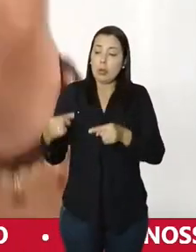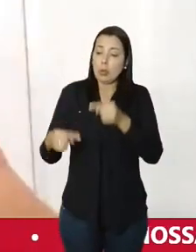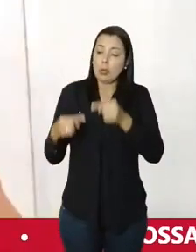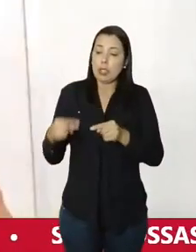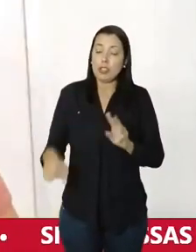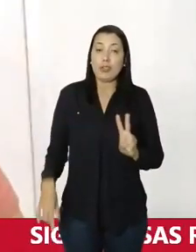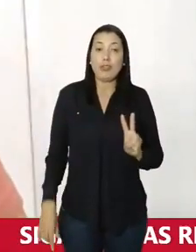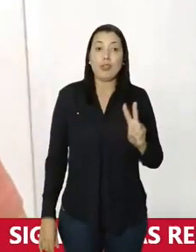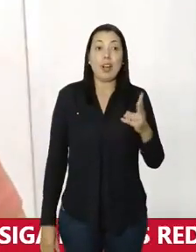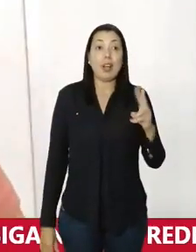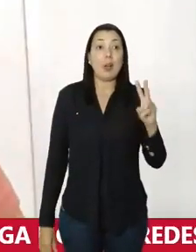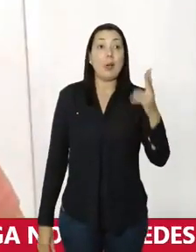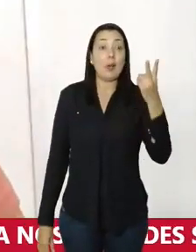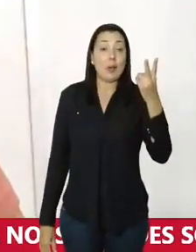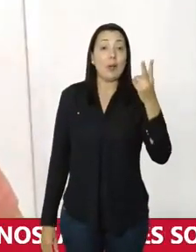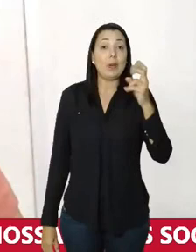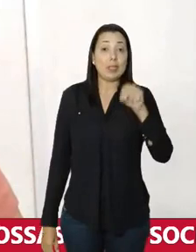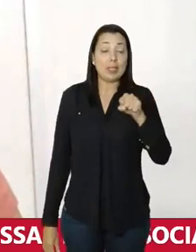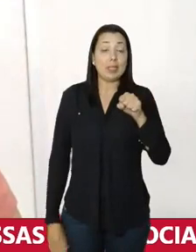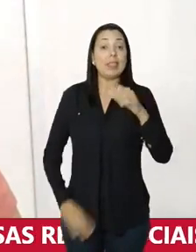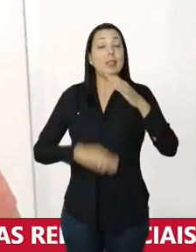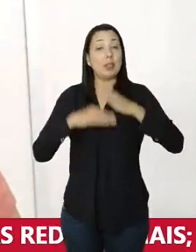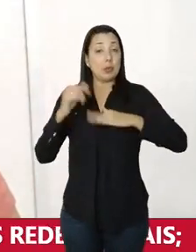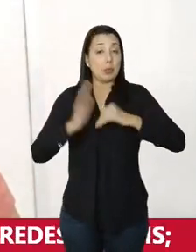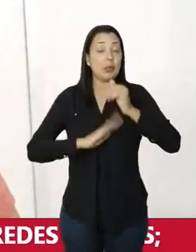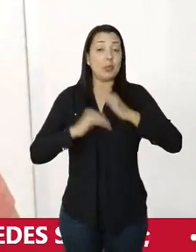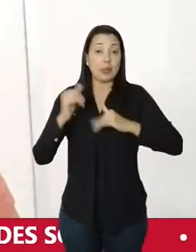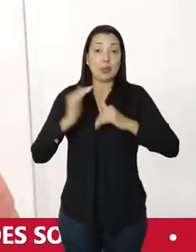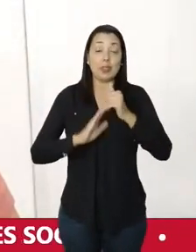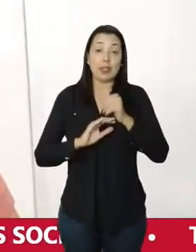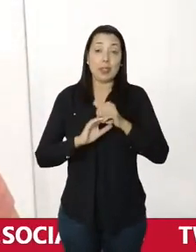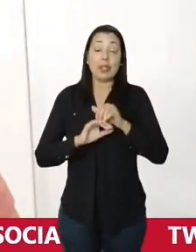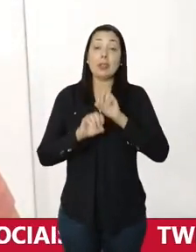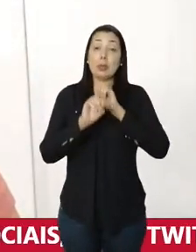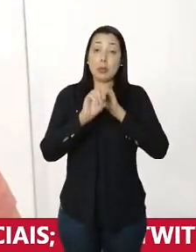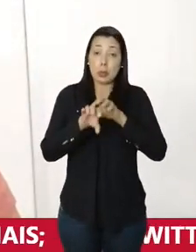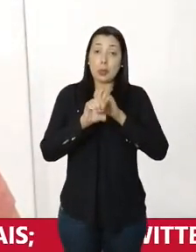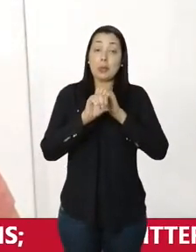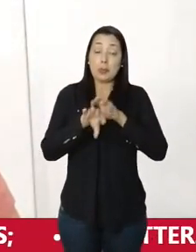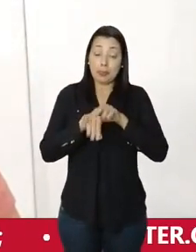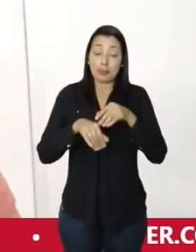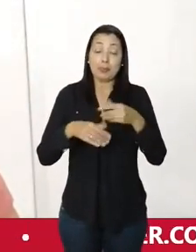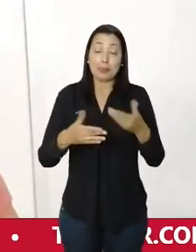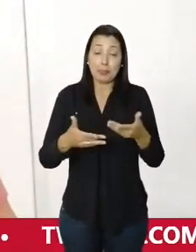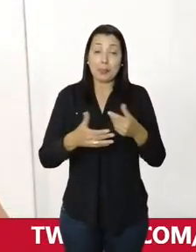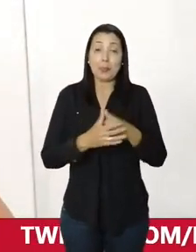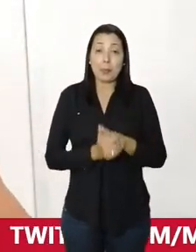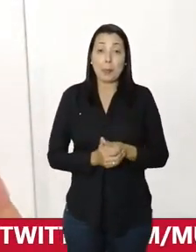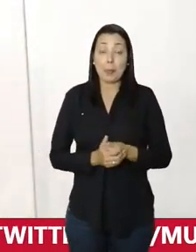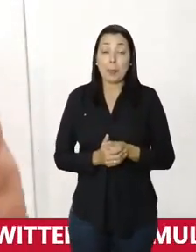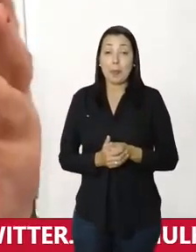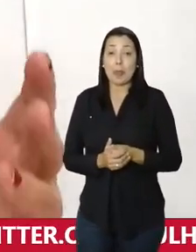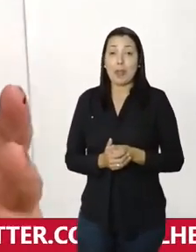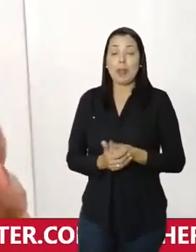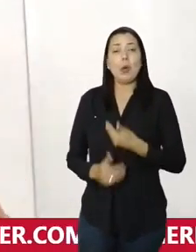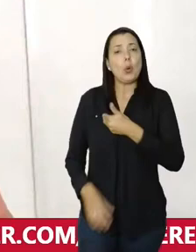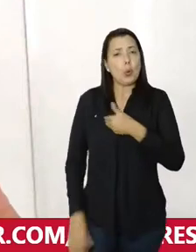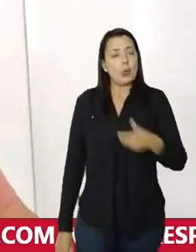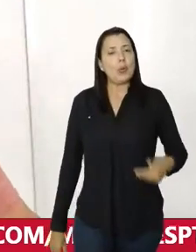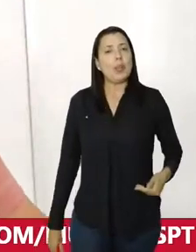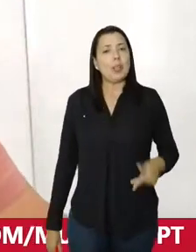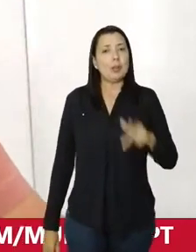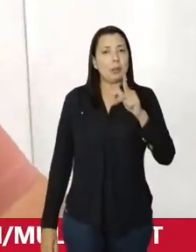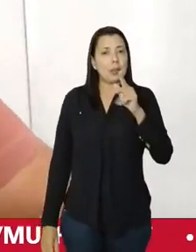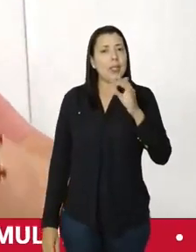de valorização, né, dos profissionais da educação. Enfim, os governos do